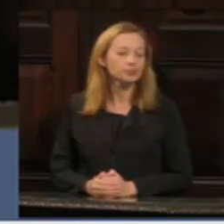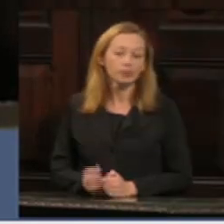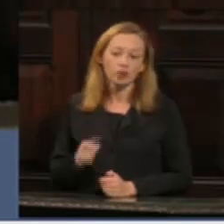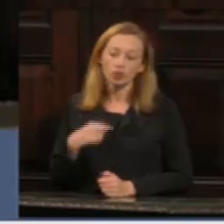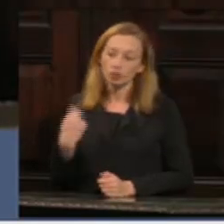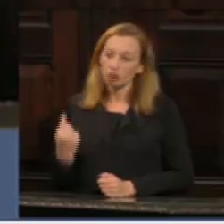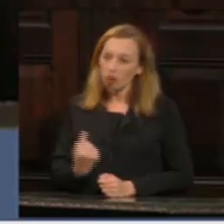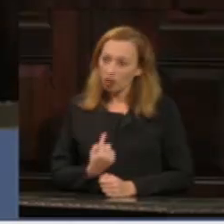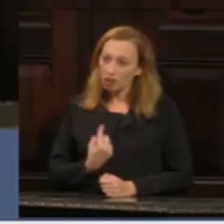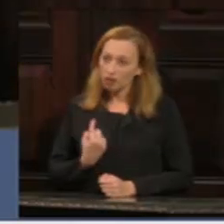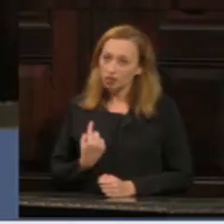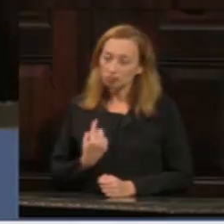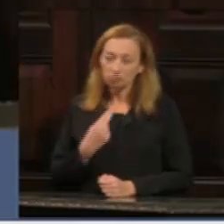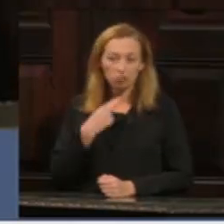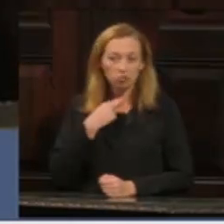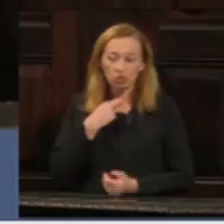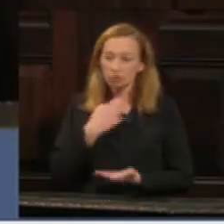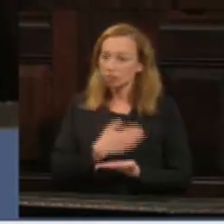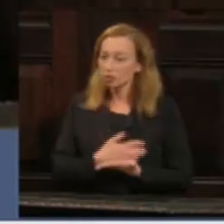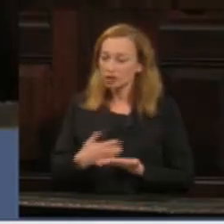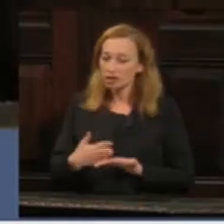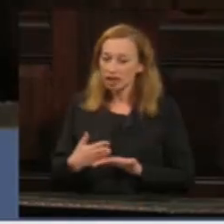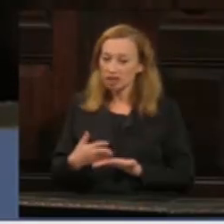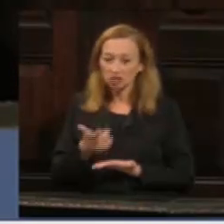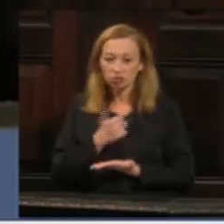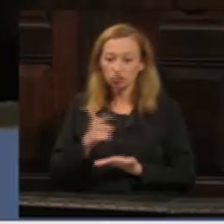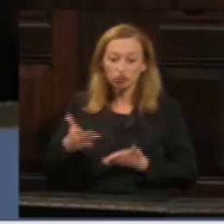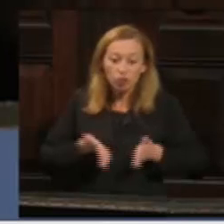começar sem ter um caminho